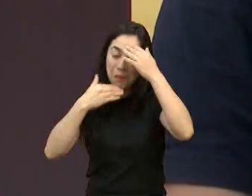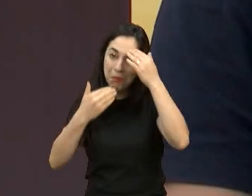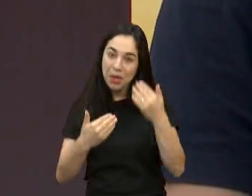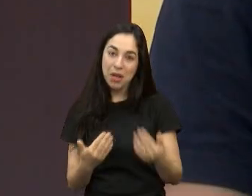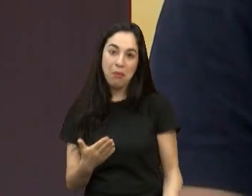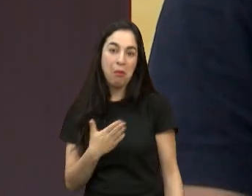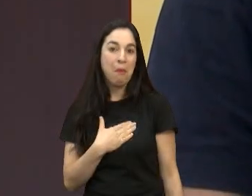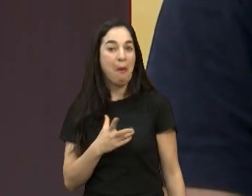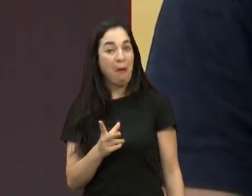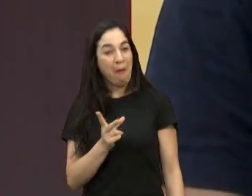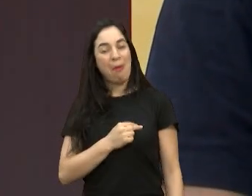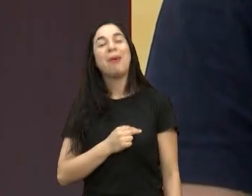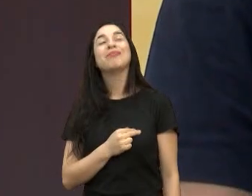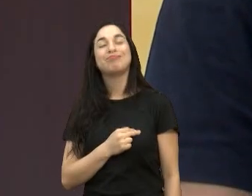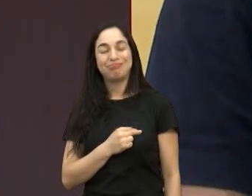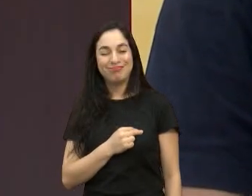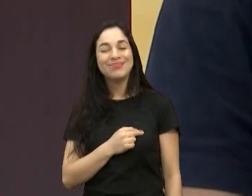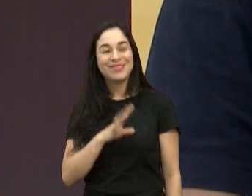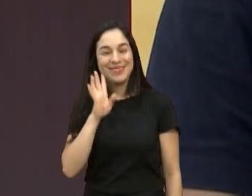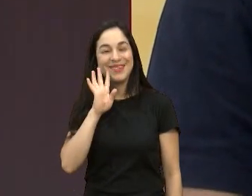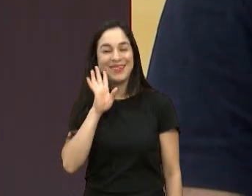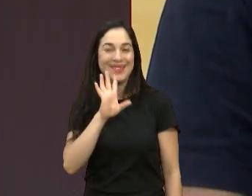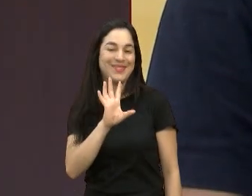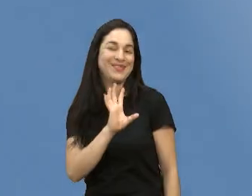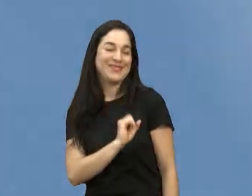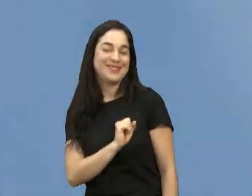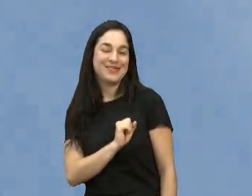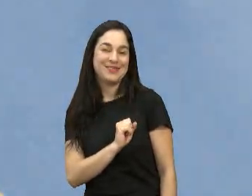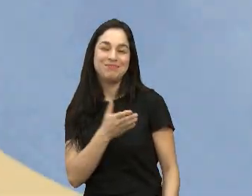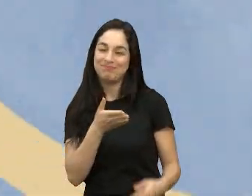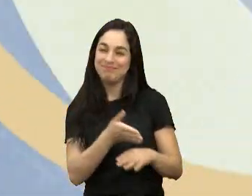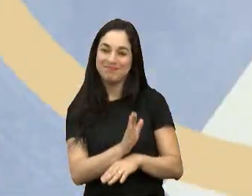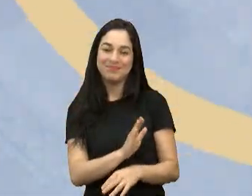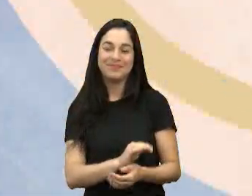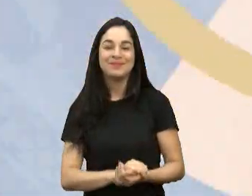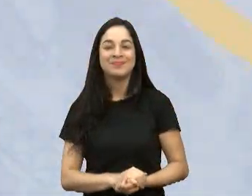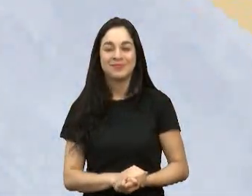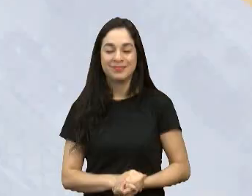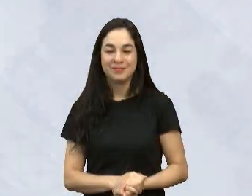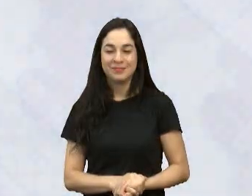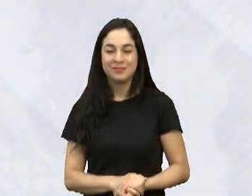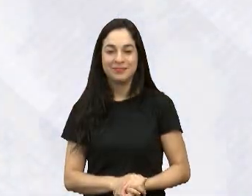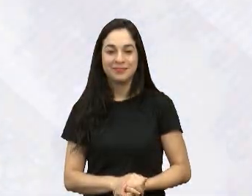mim, mas eu achei bem legal, bem interessante participar disso.